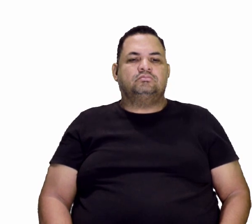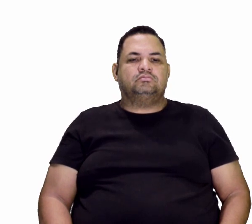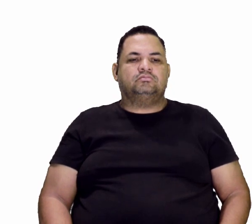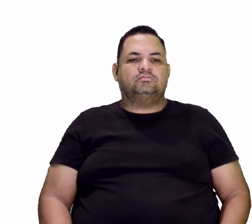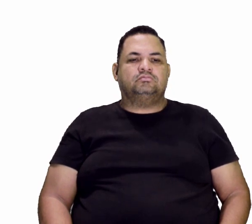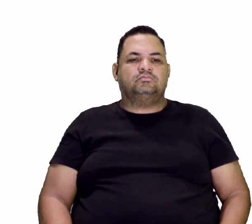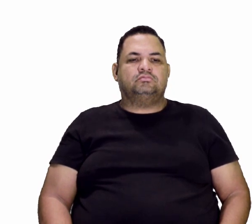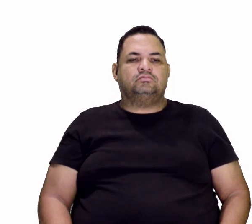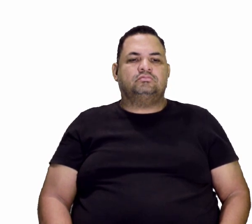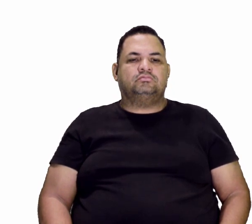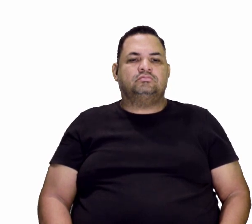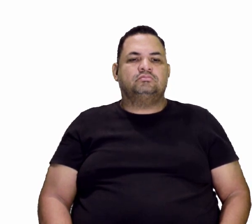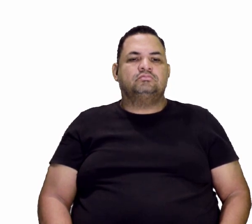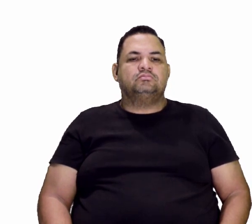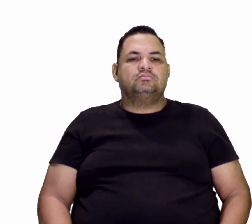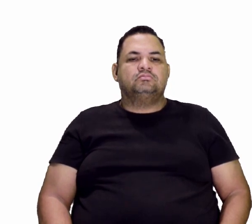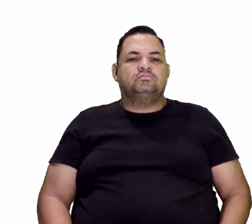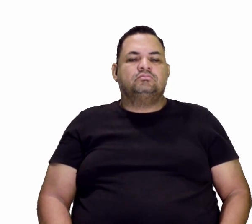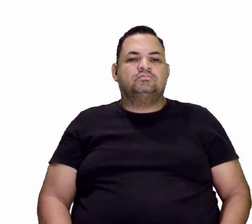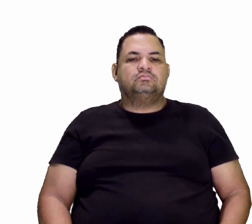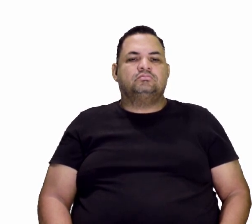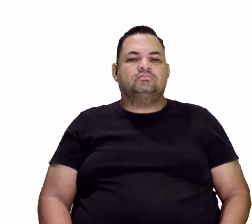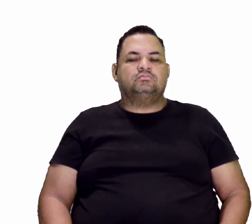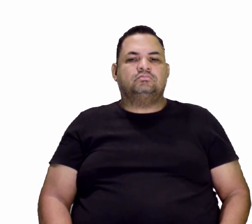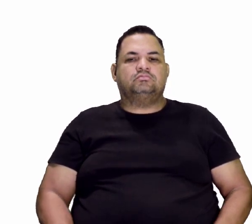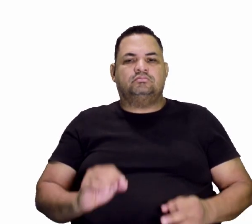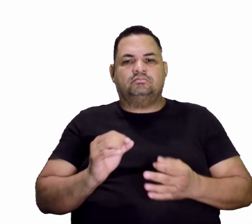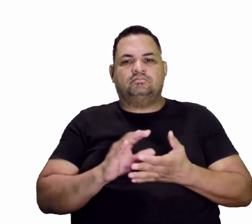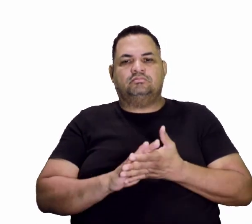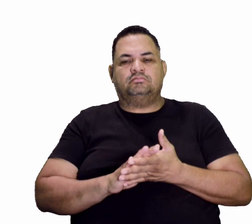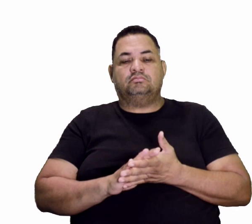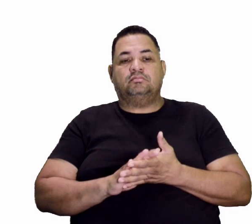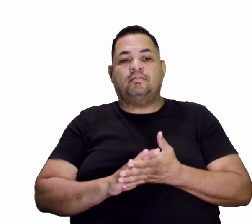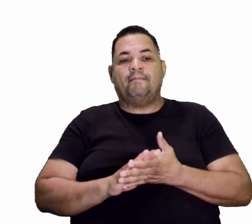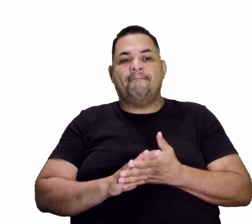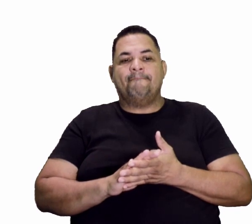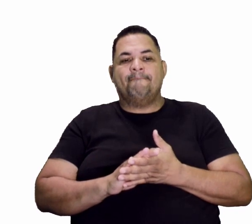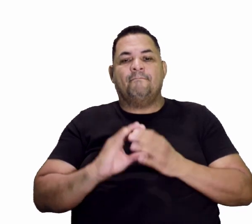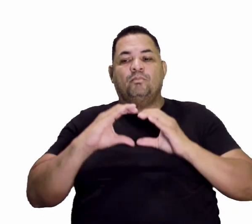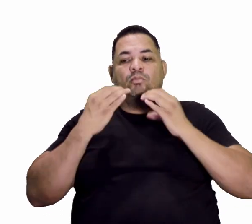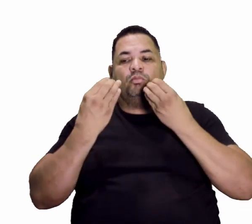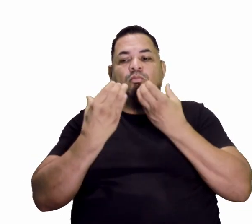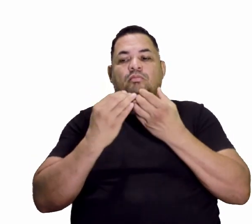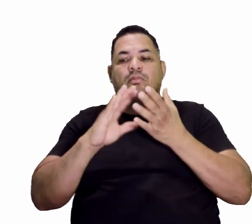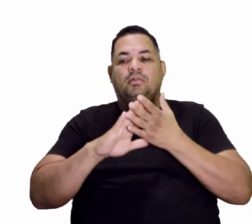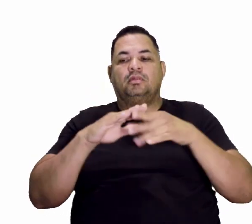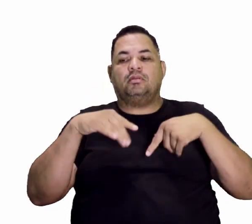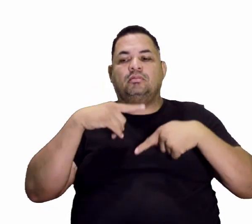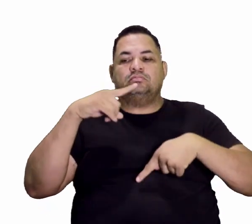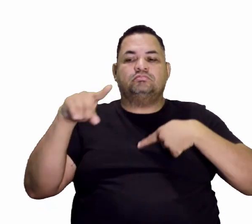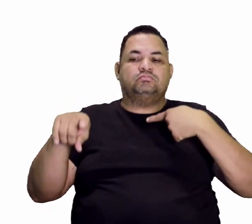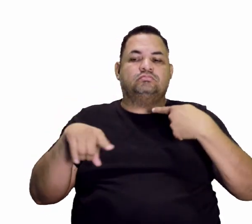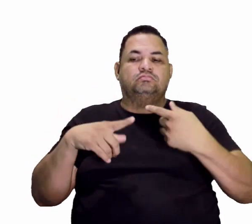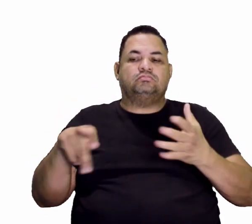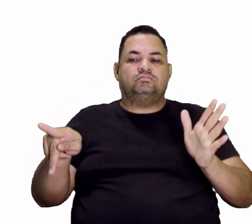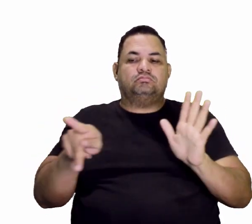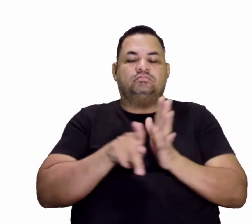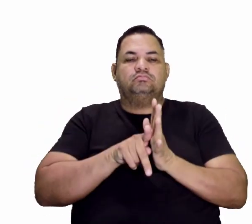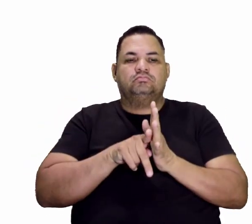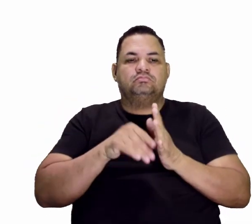Tá naquele contexto lá. Aquela comunidade que criou o Beracard. O que eles visaram